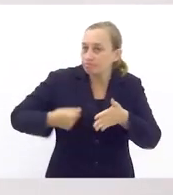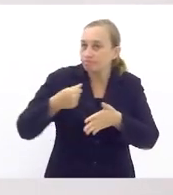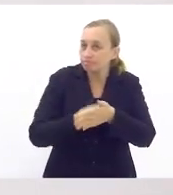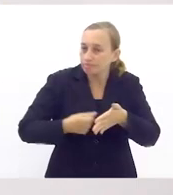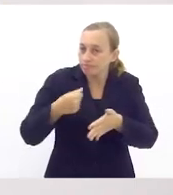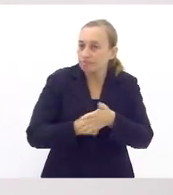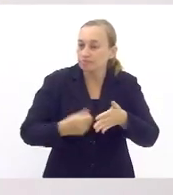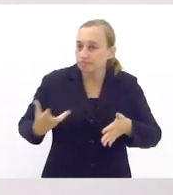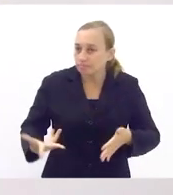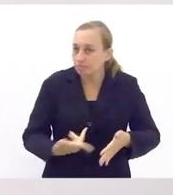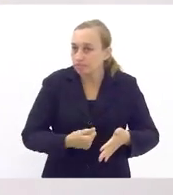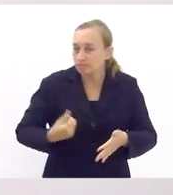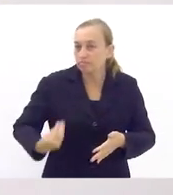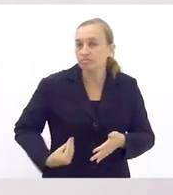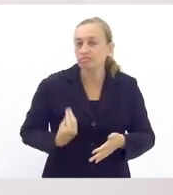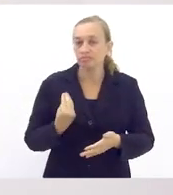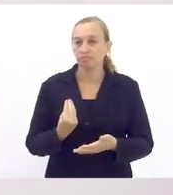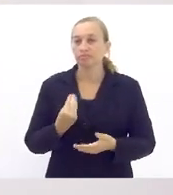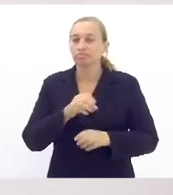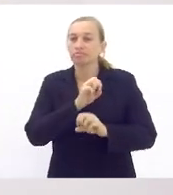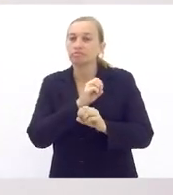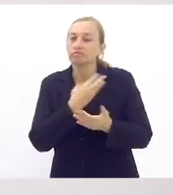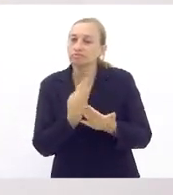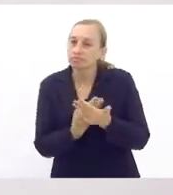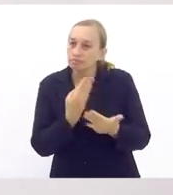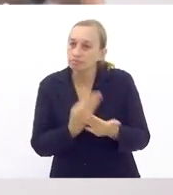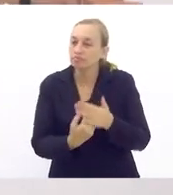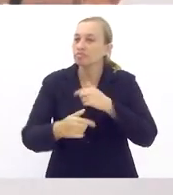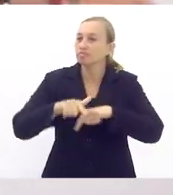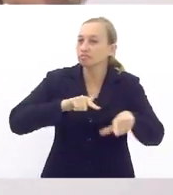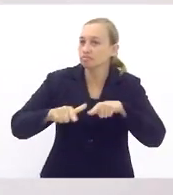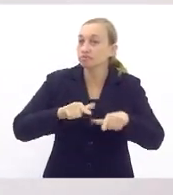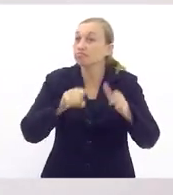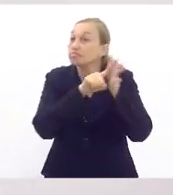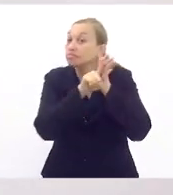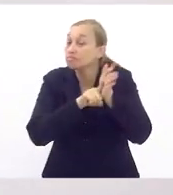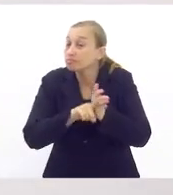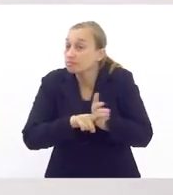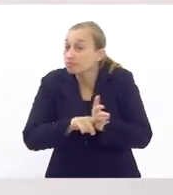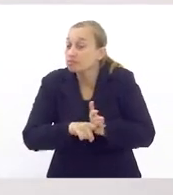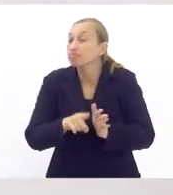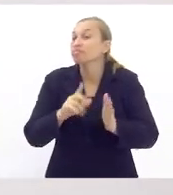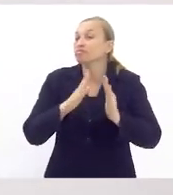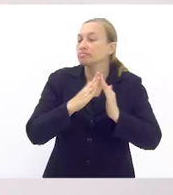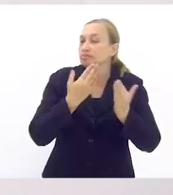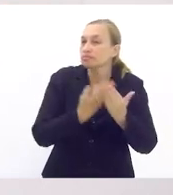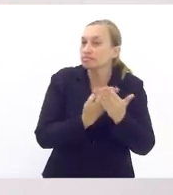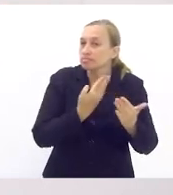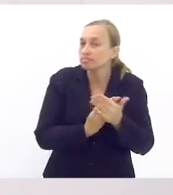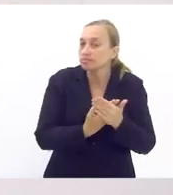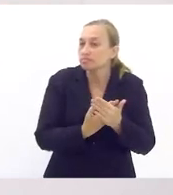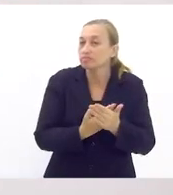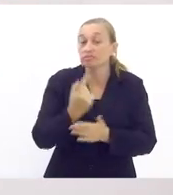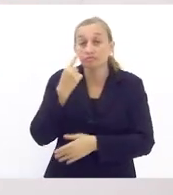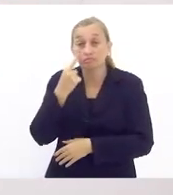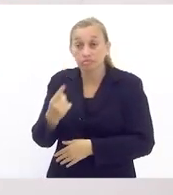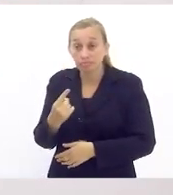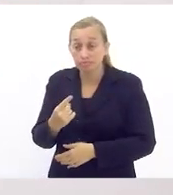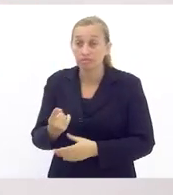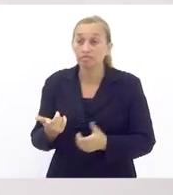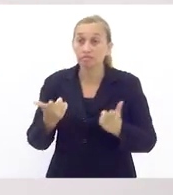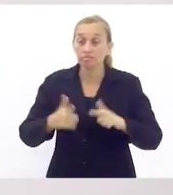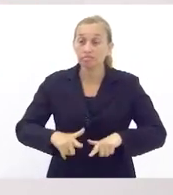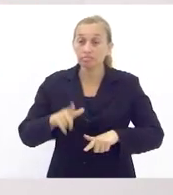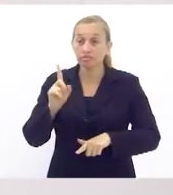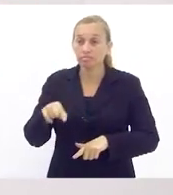melhores condições de estudo de trabalho de pesquisa para que a escola seja vista e colocada no lugar